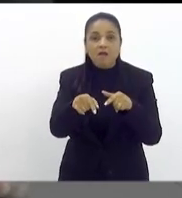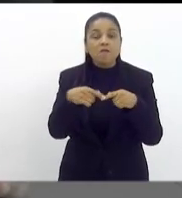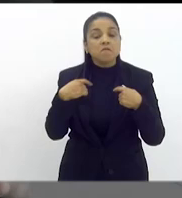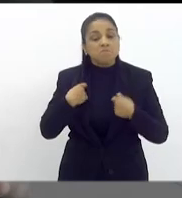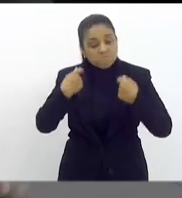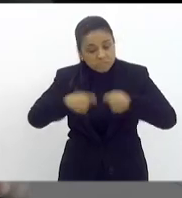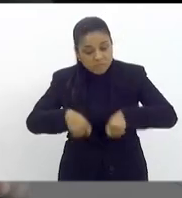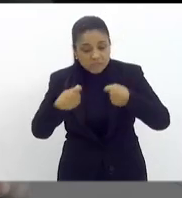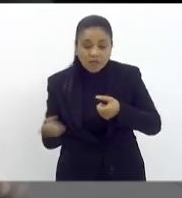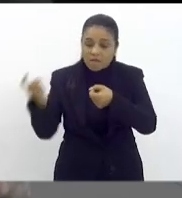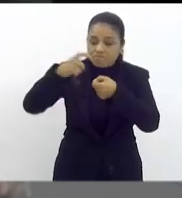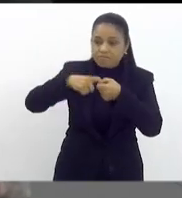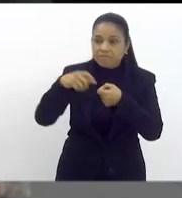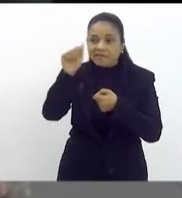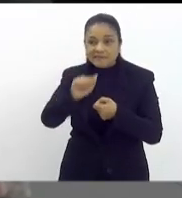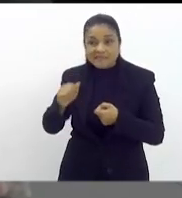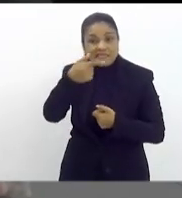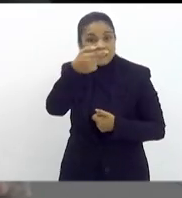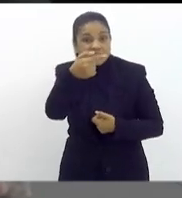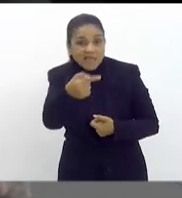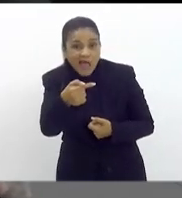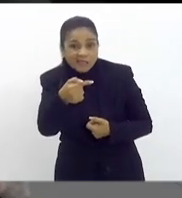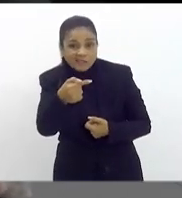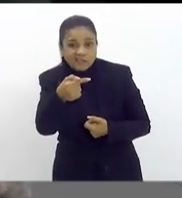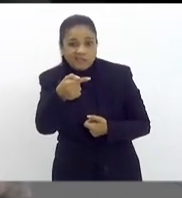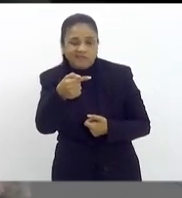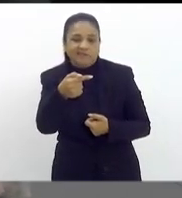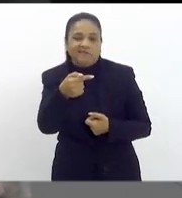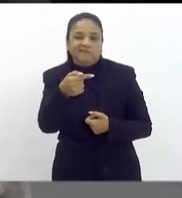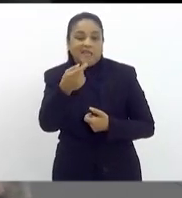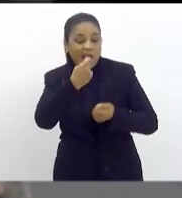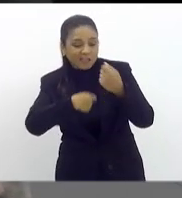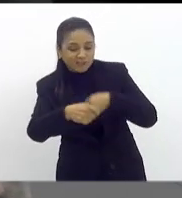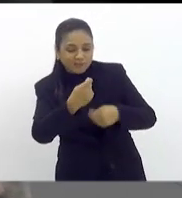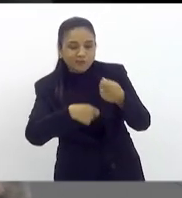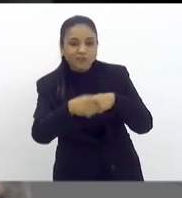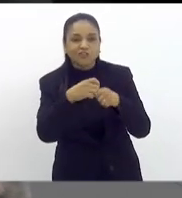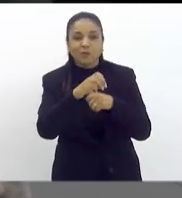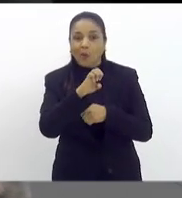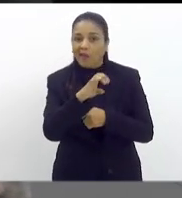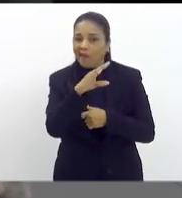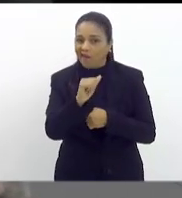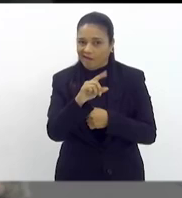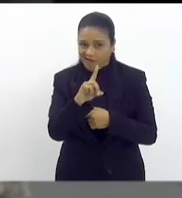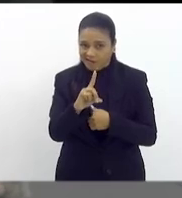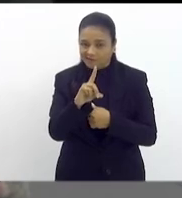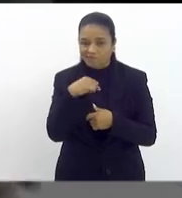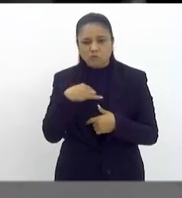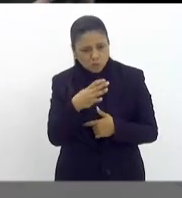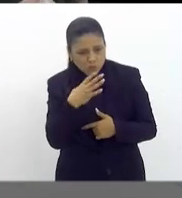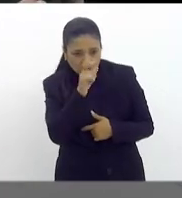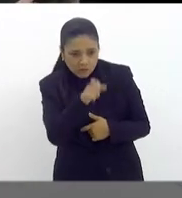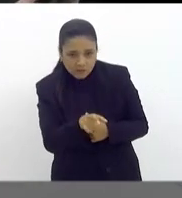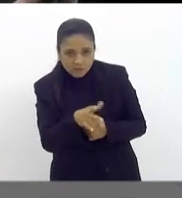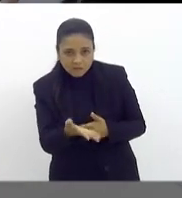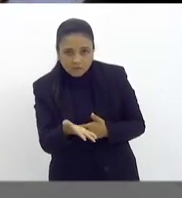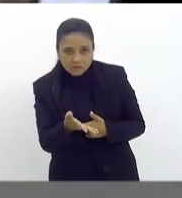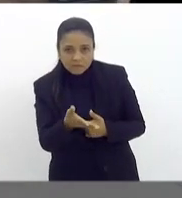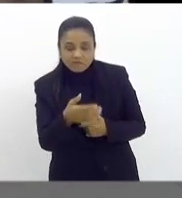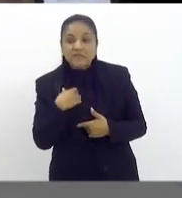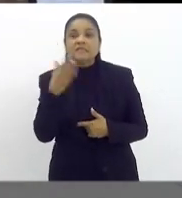filiado em uma das 7 associações que administram o ECAD. O senhor tem conhecimento desses fatos? O que você quer